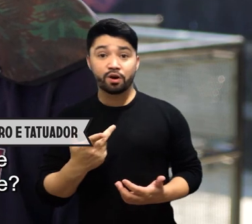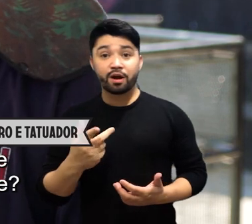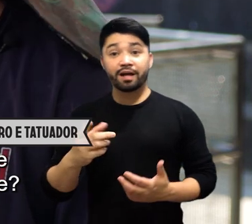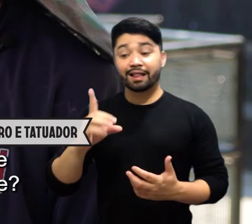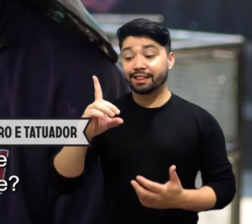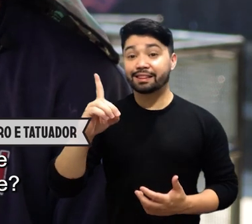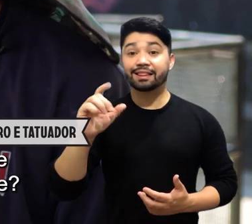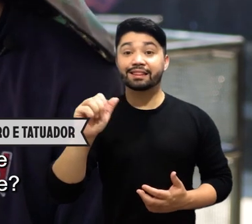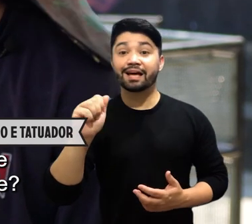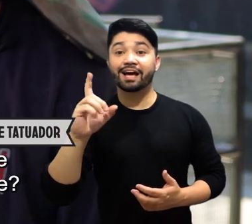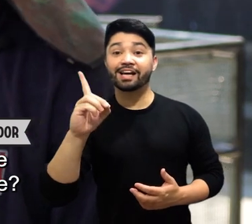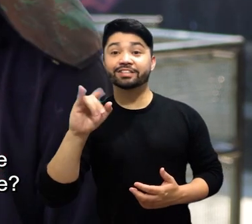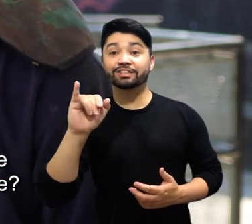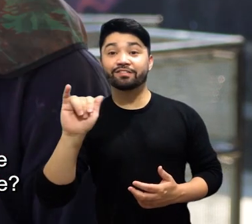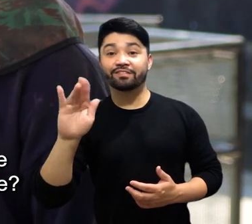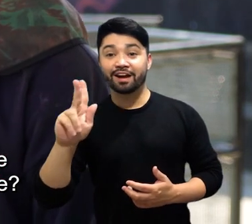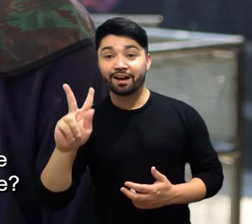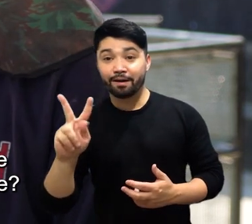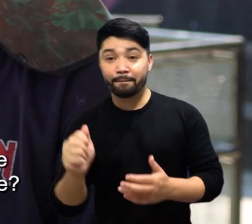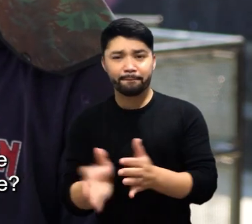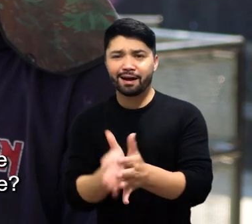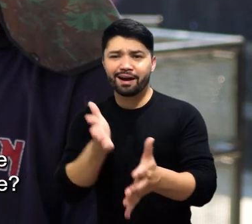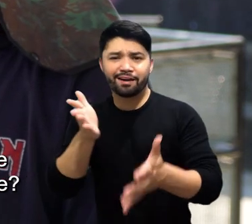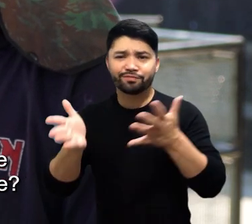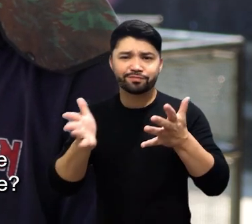não é somente moldar o papel, a madeira,